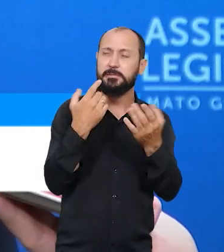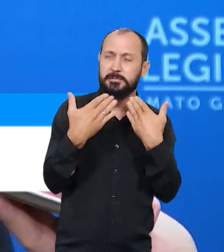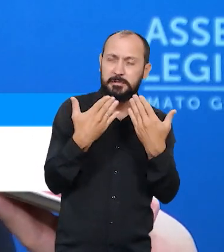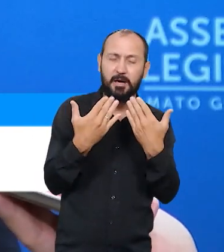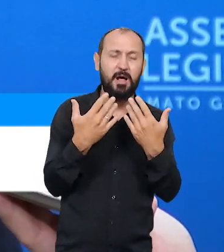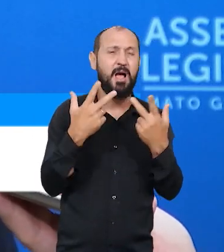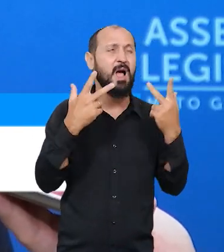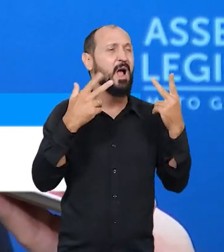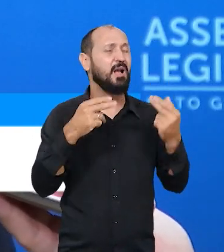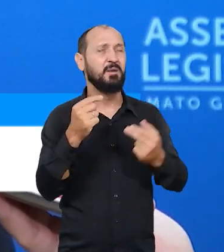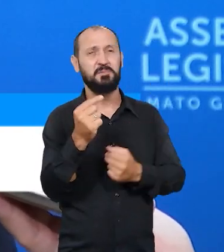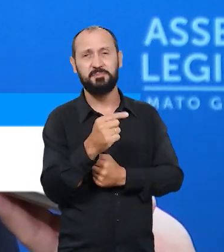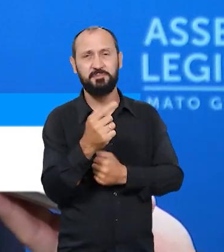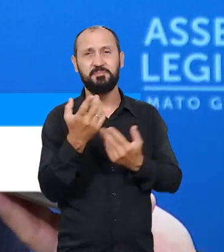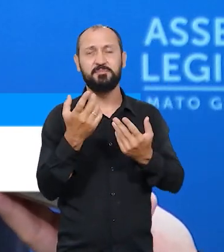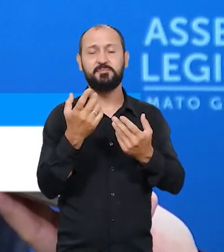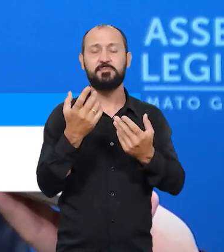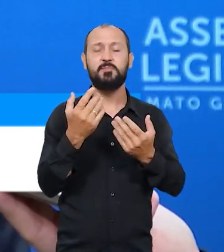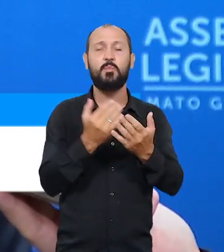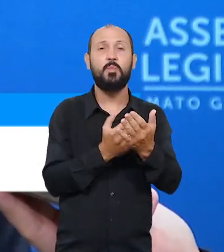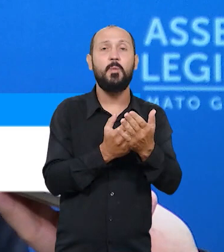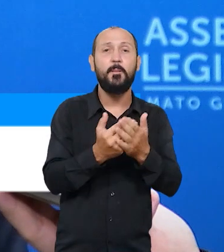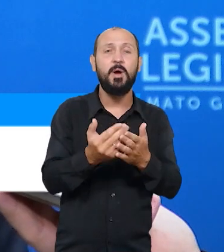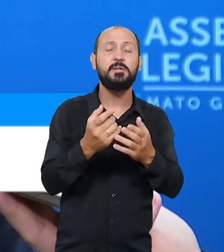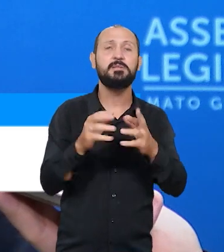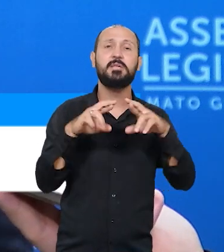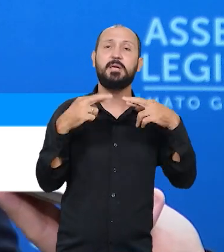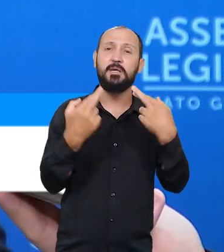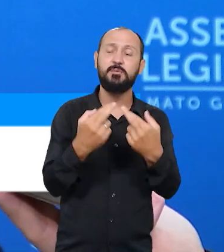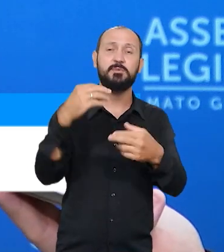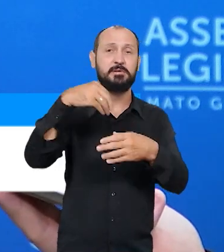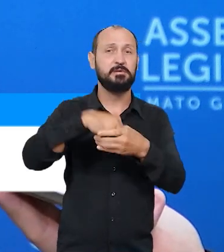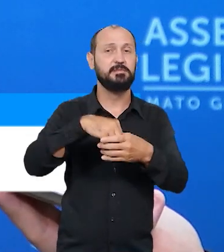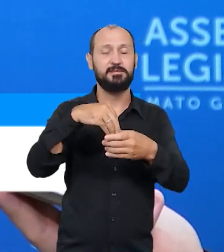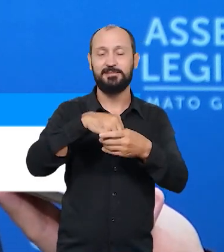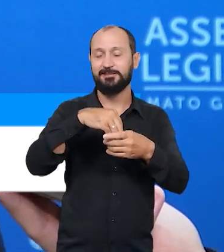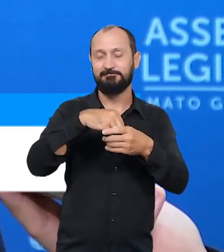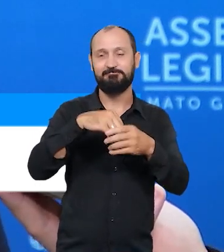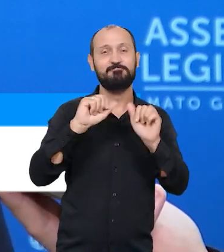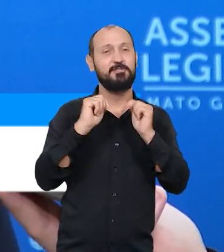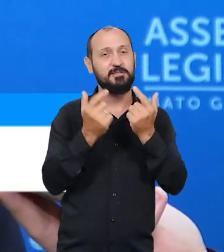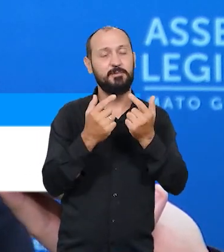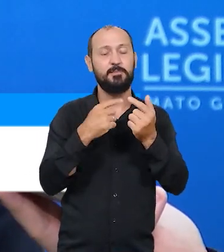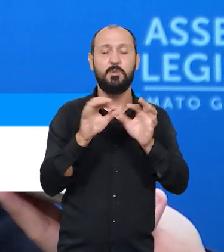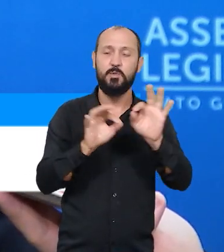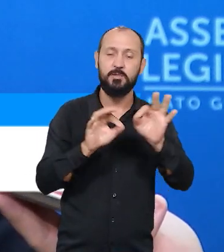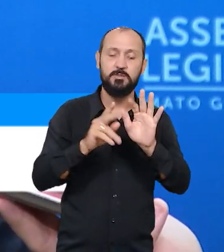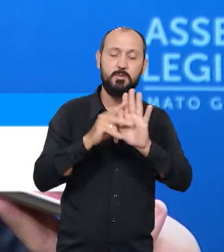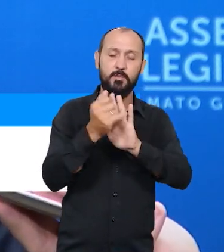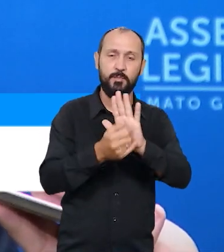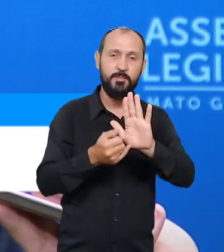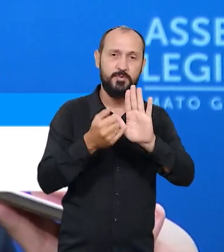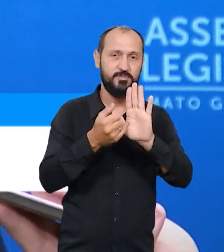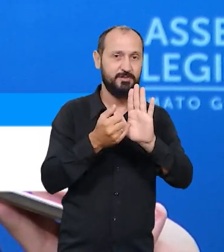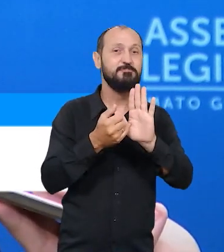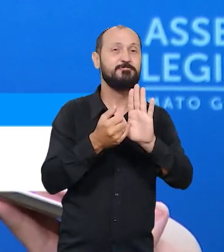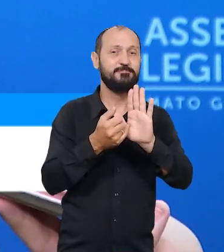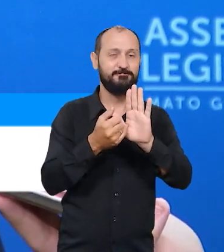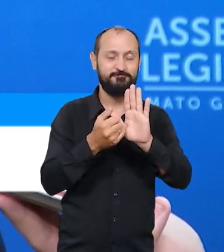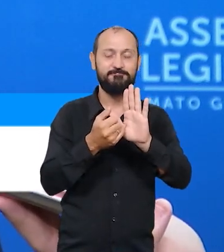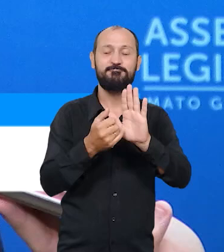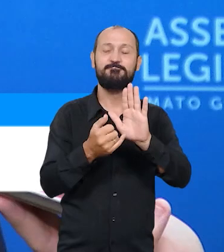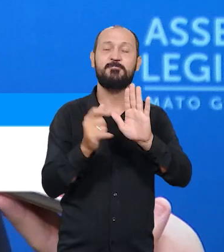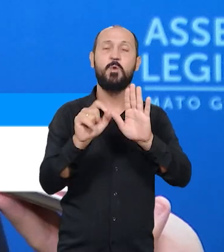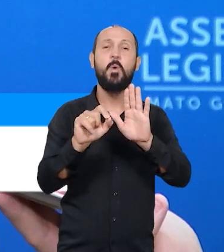discussões como essas nascem em reuniões na Assembleia Legislativa viram projetos de